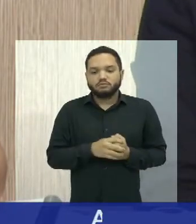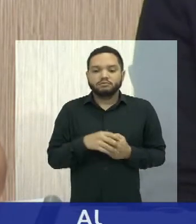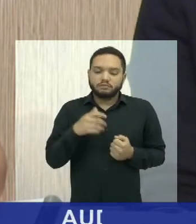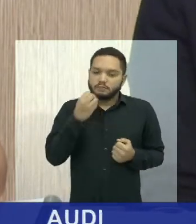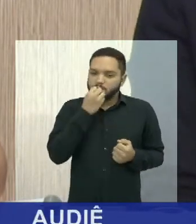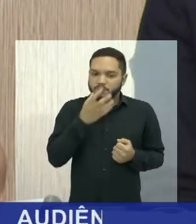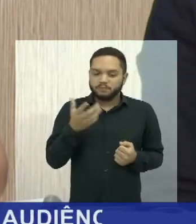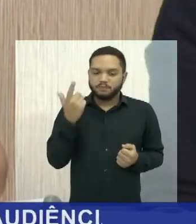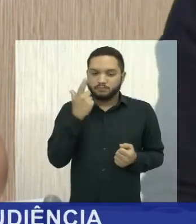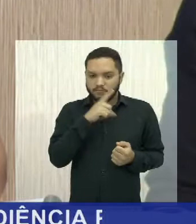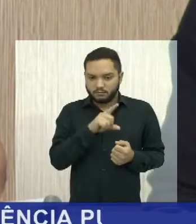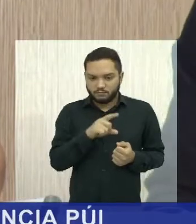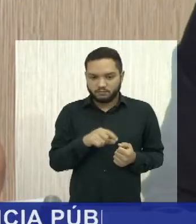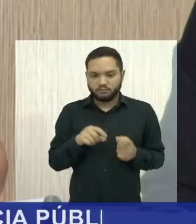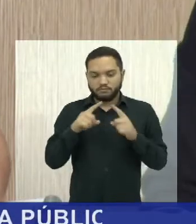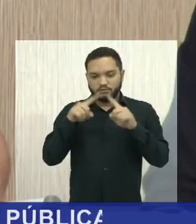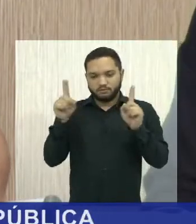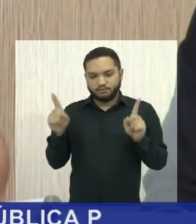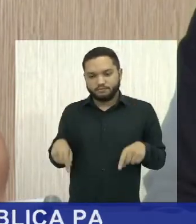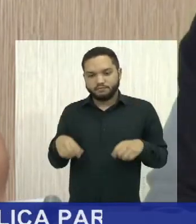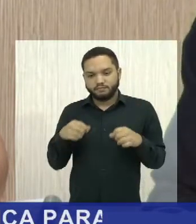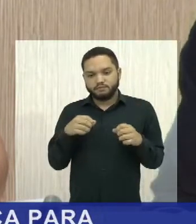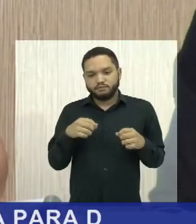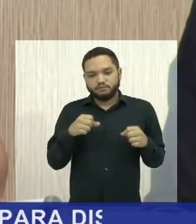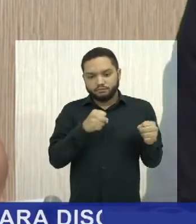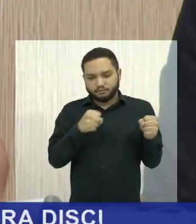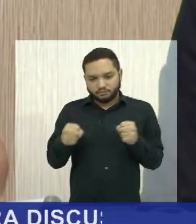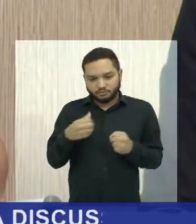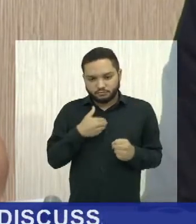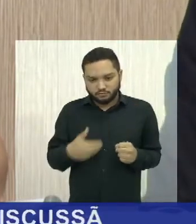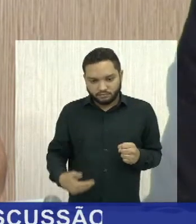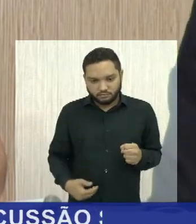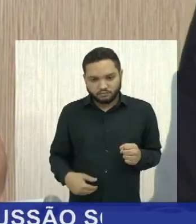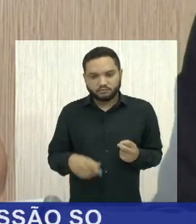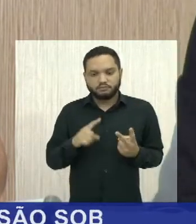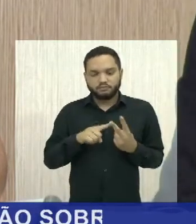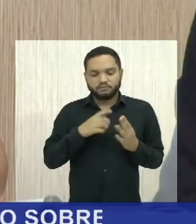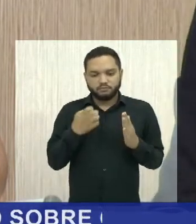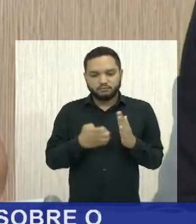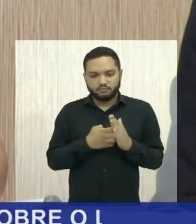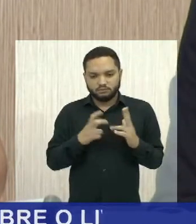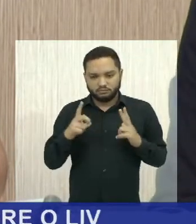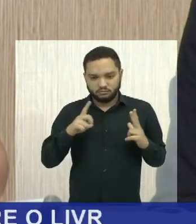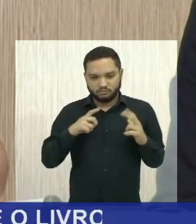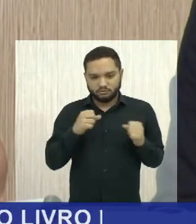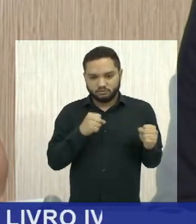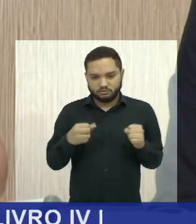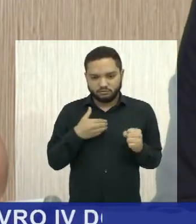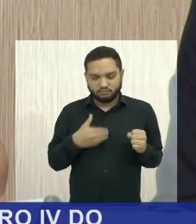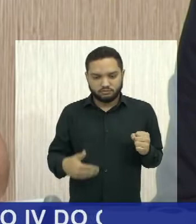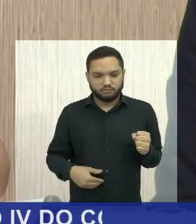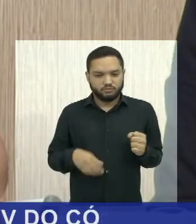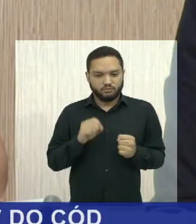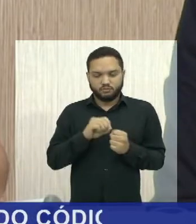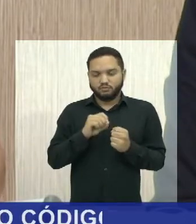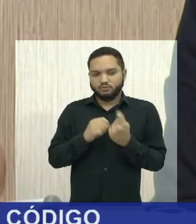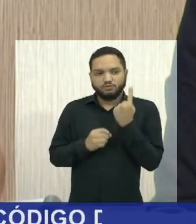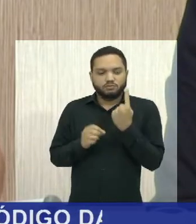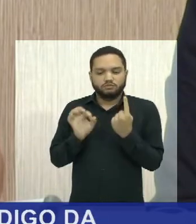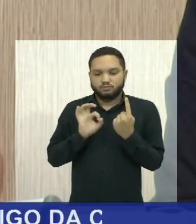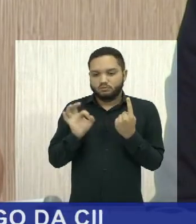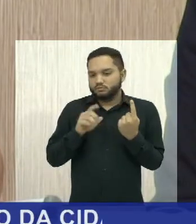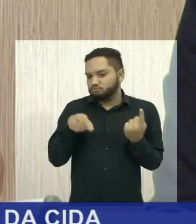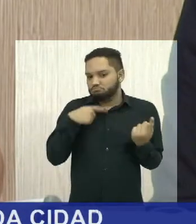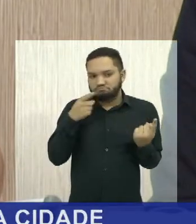vitória de uma ação do poder público, da iniciativa privada, porque o poder público não faz sozinho nada. Nós não